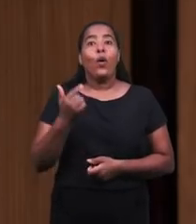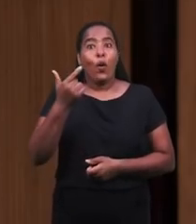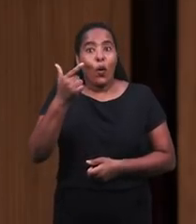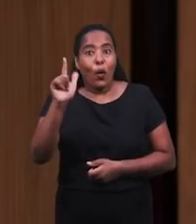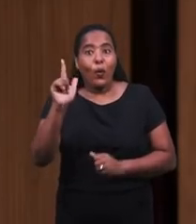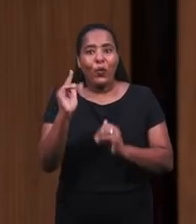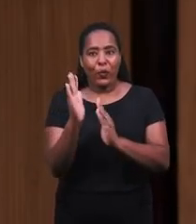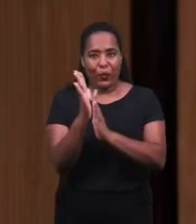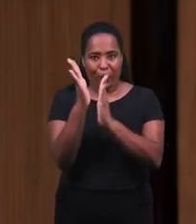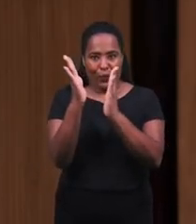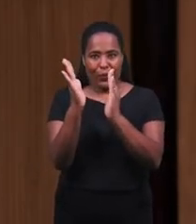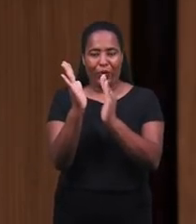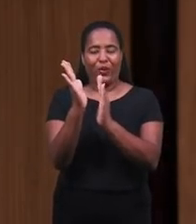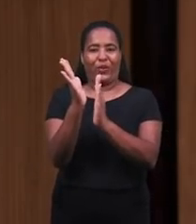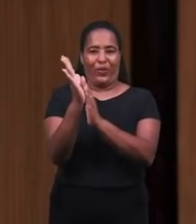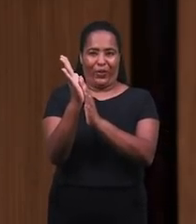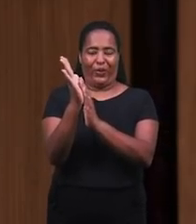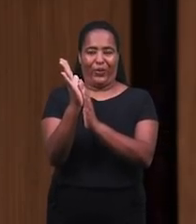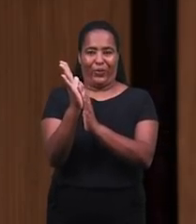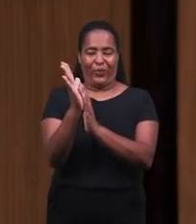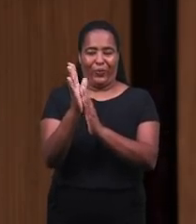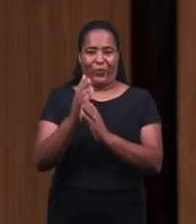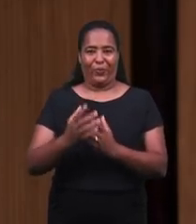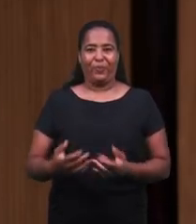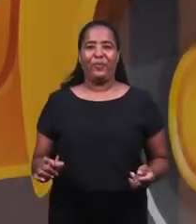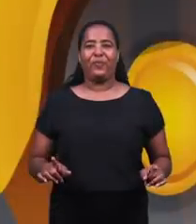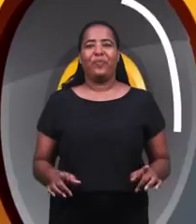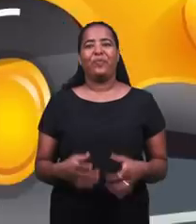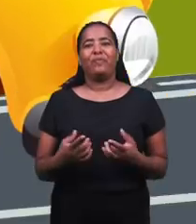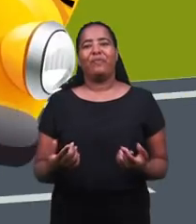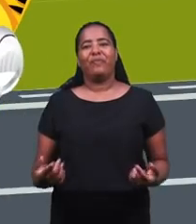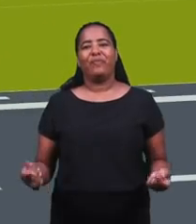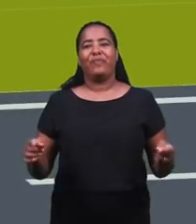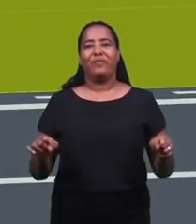Cantar um outro louvor? Jesus Cristo é o caminho.